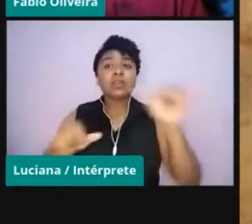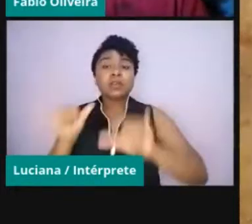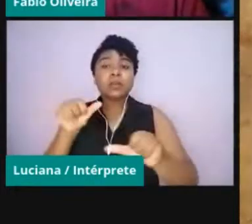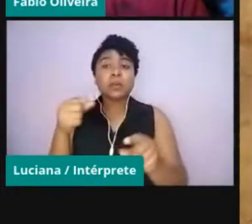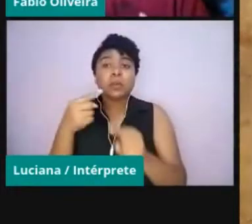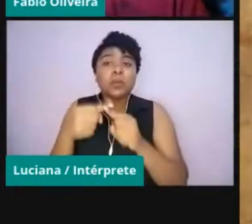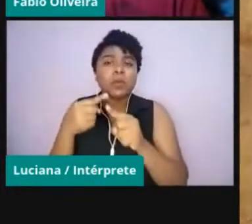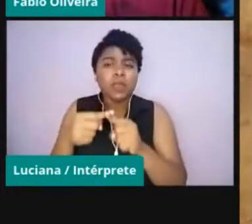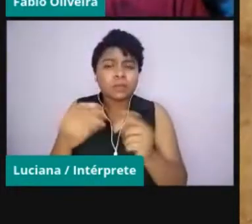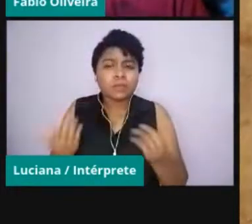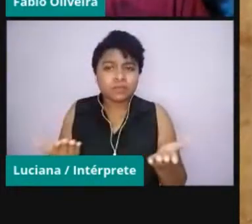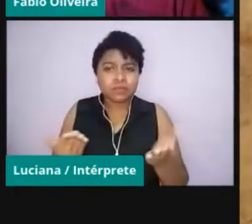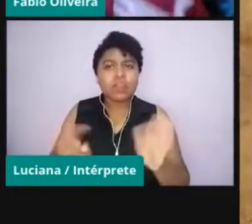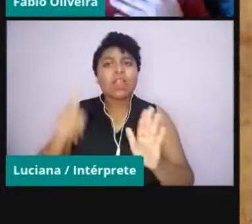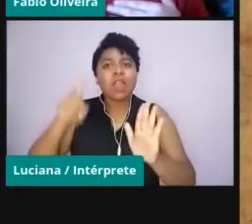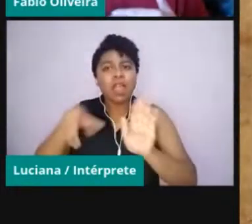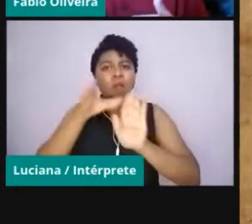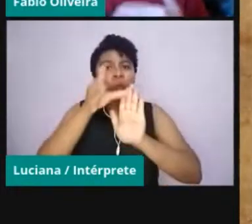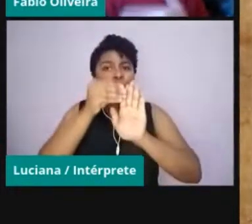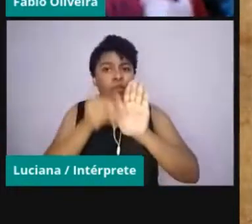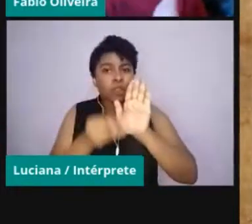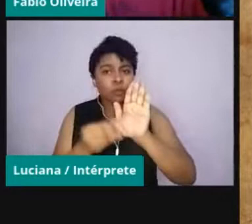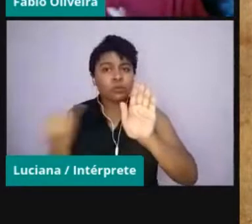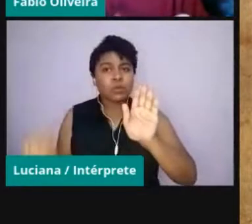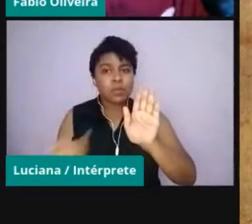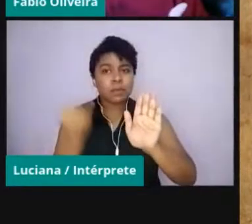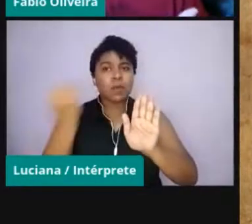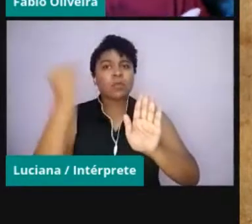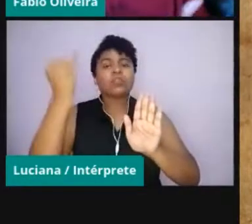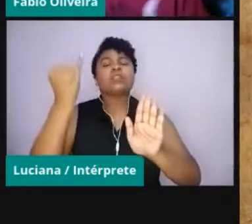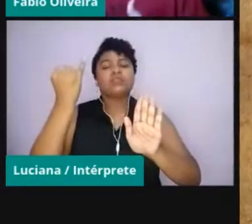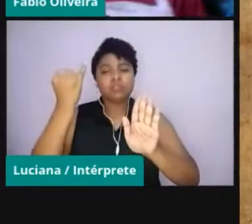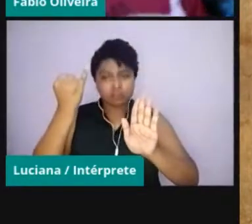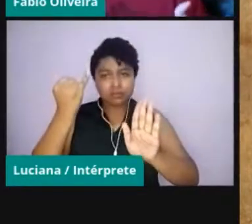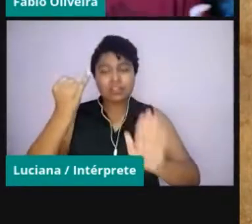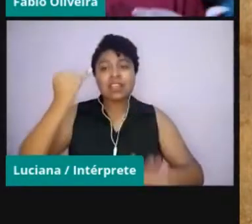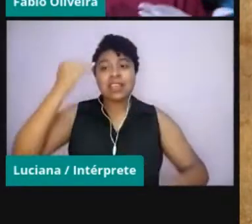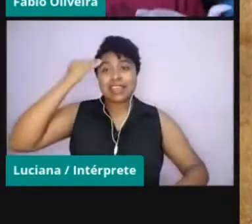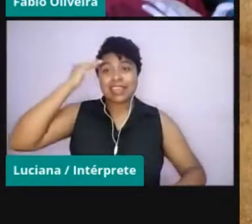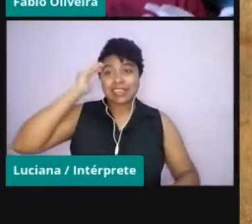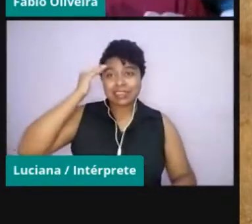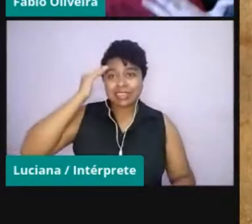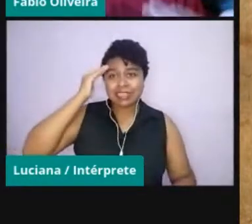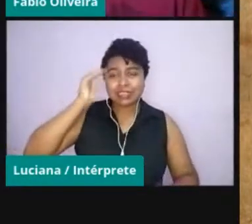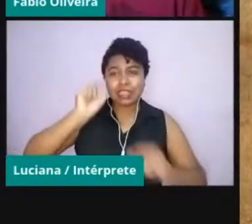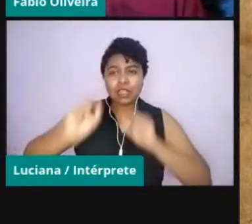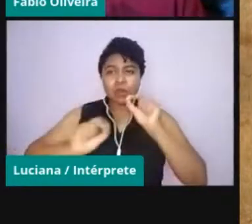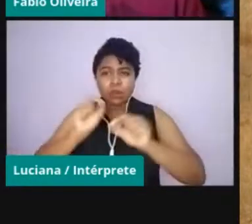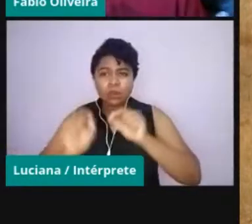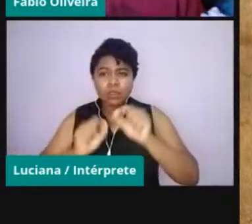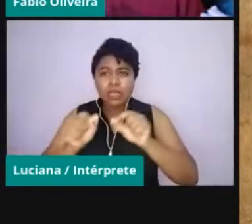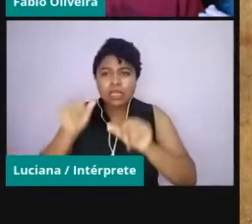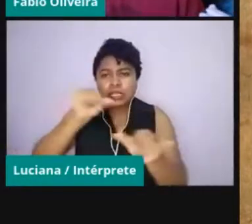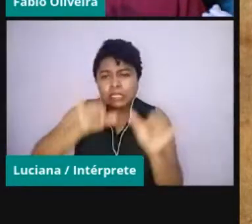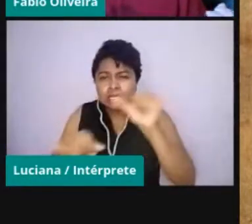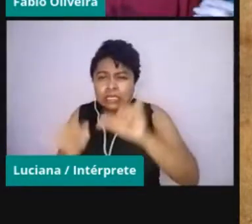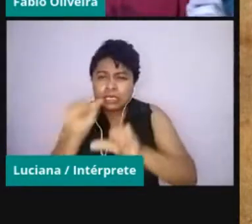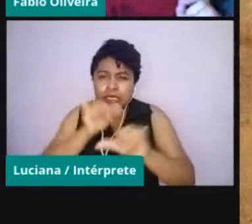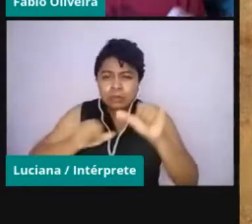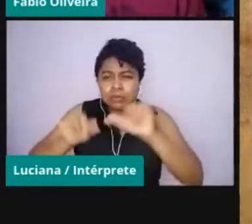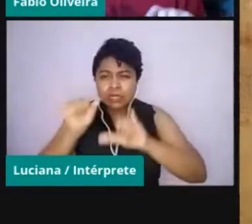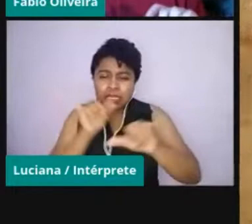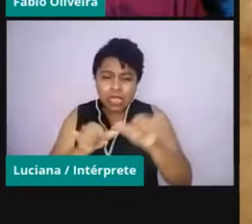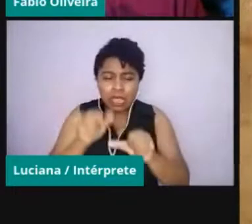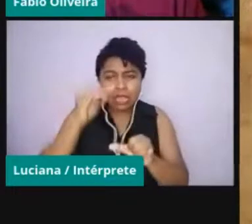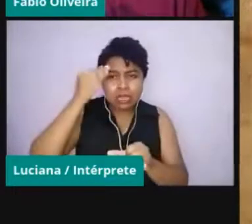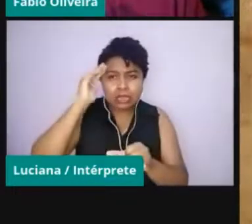conteúdo importante e fundamental para se entender diferentes partes da química, e